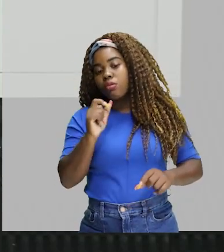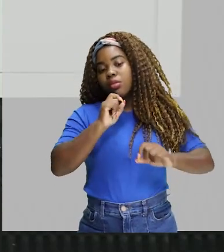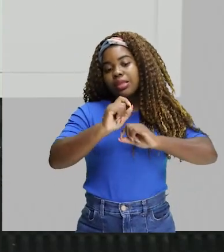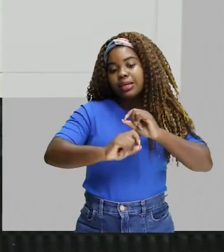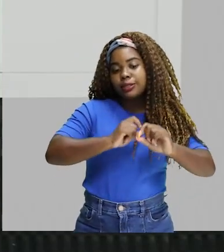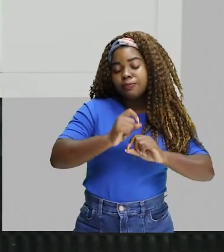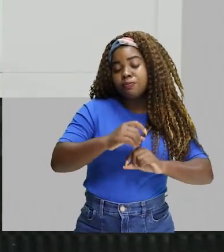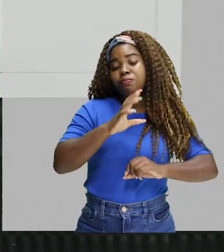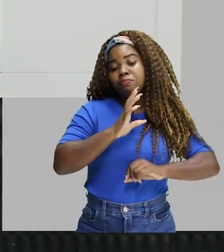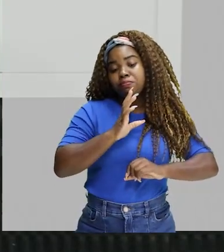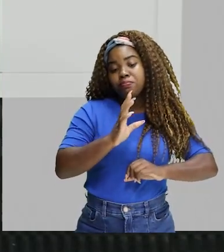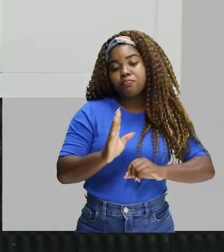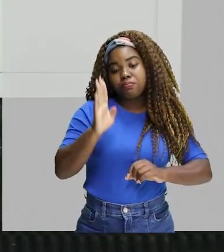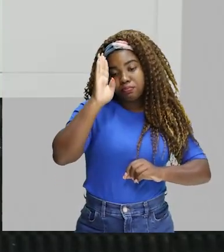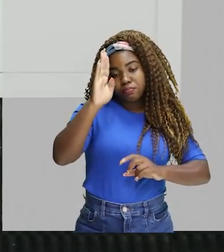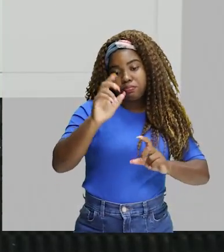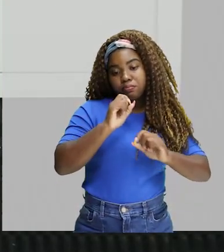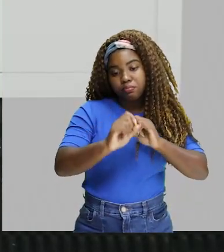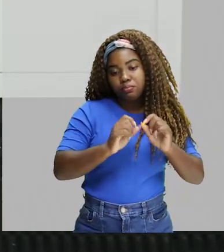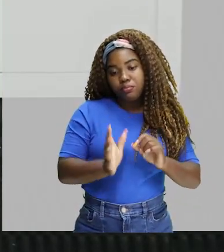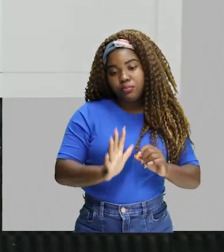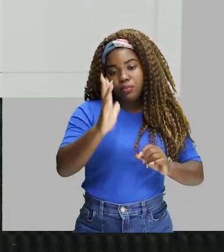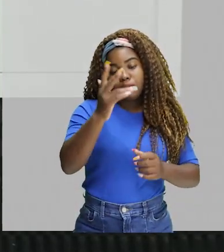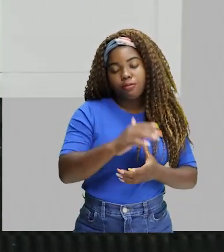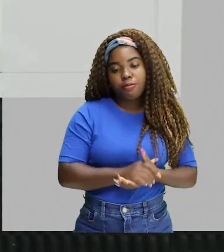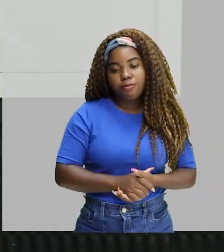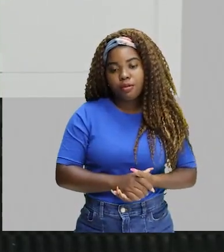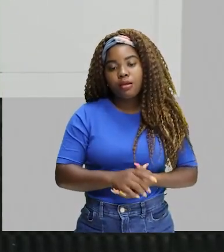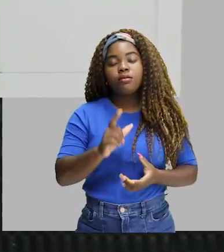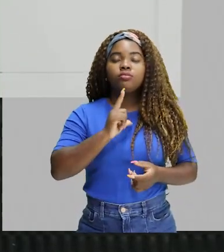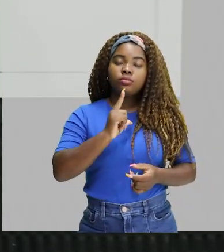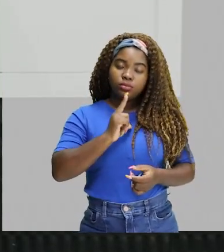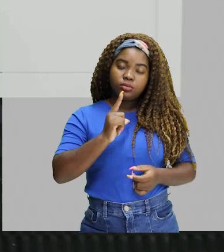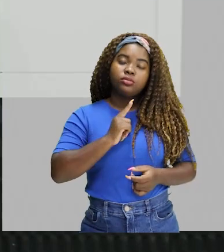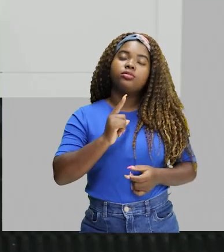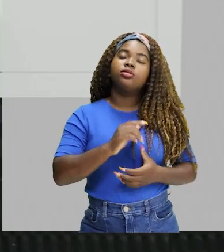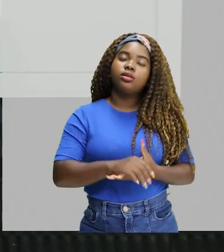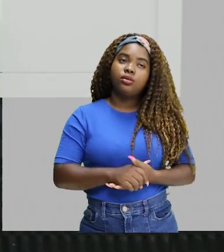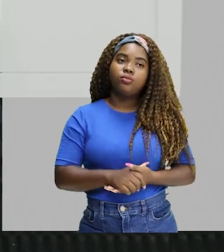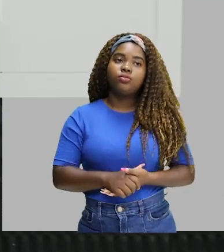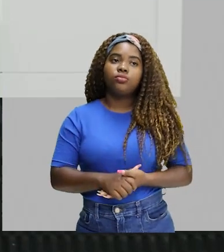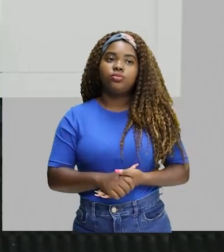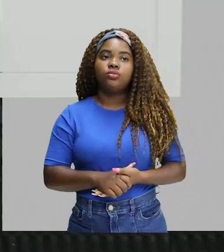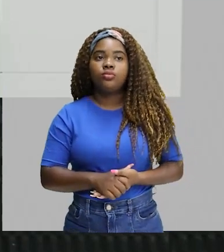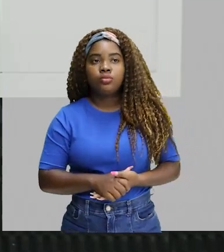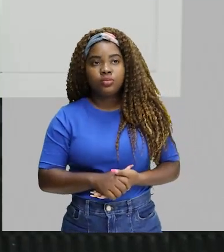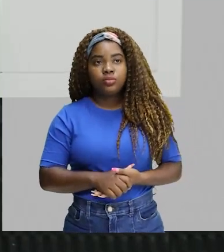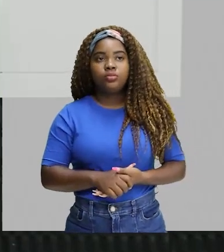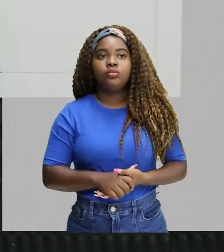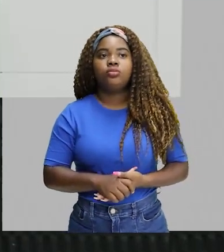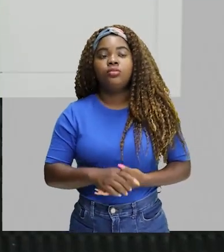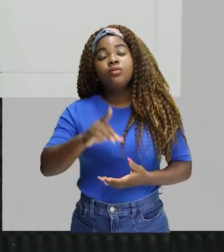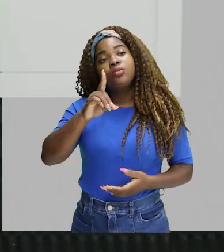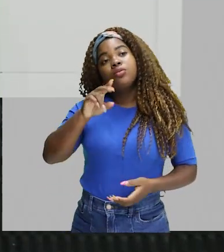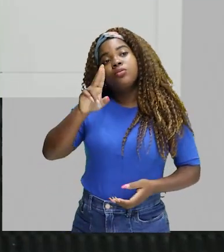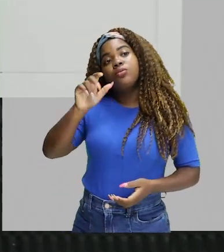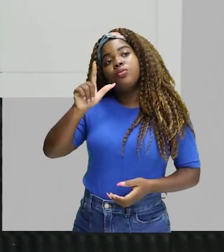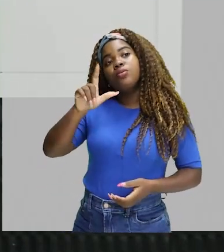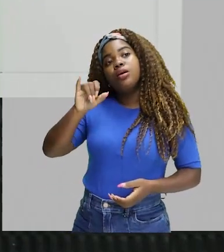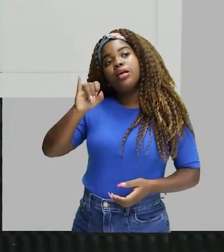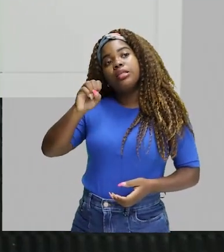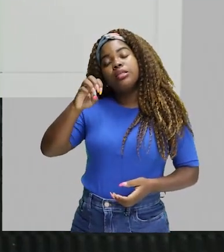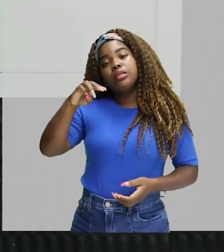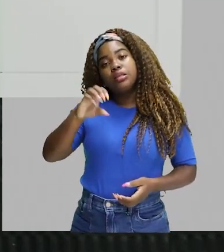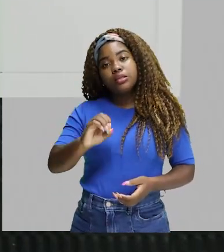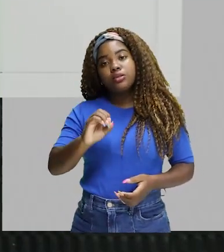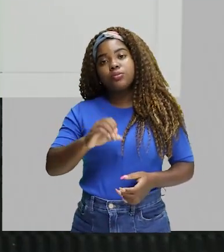este conhecimento ele é fundamental, nós temos o quê? Nós temos a fundamentação a partir do dualismo